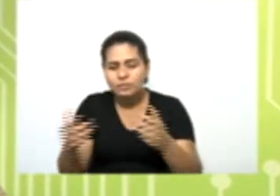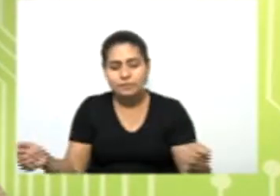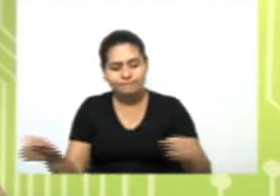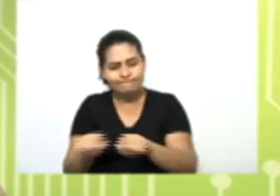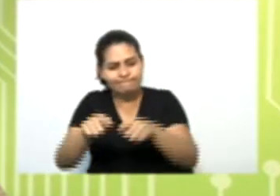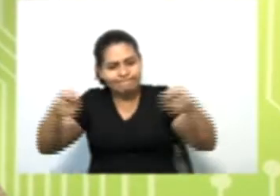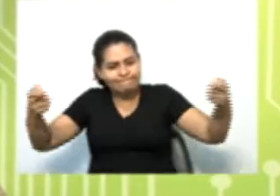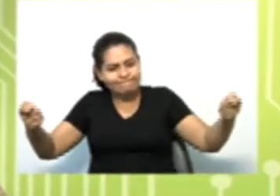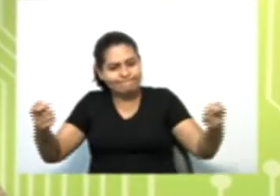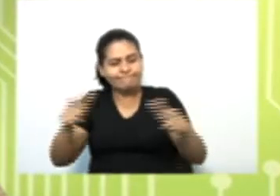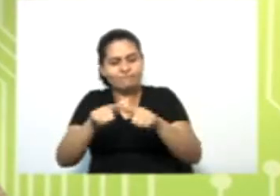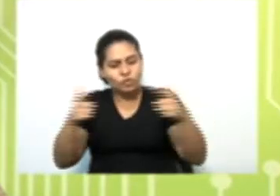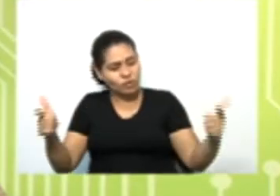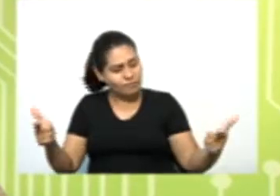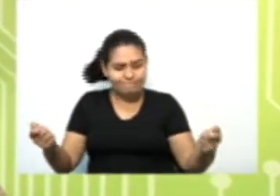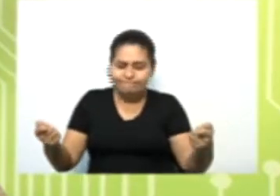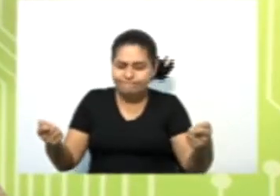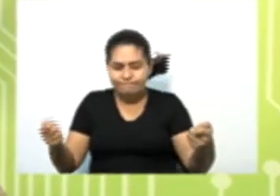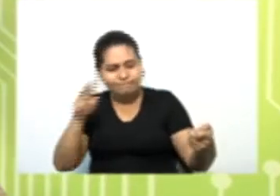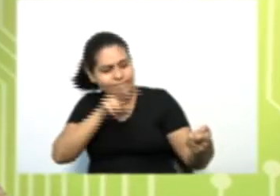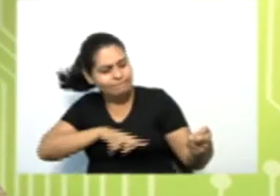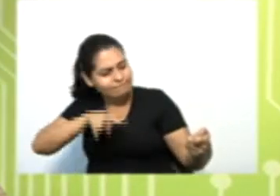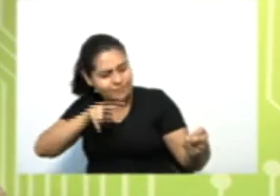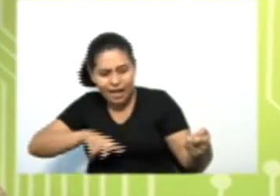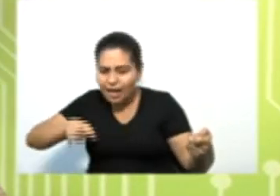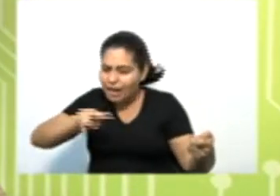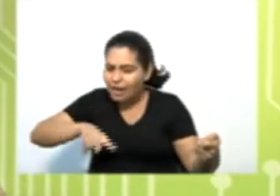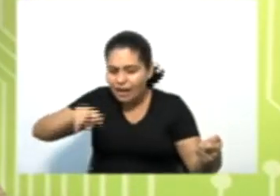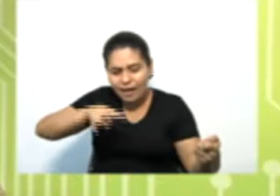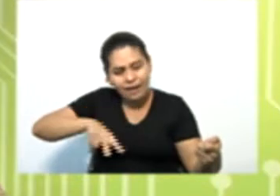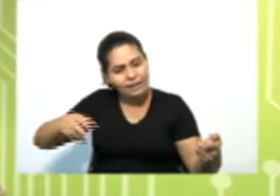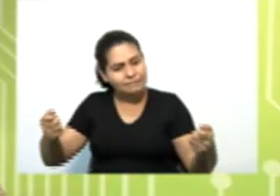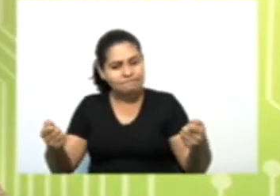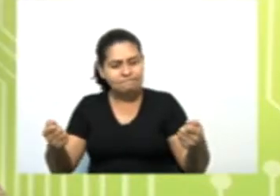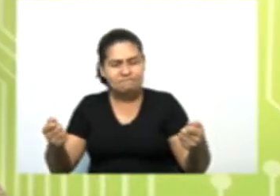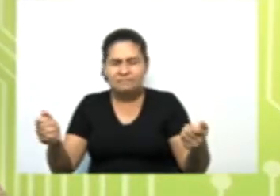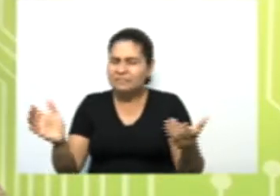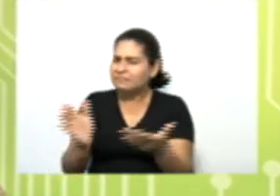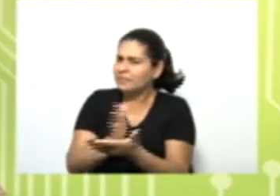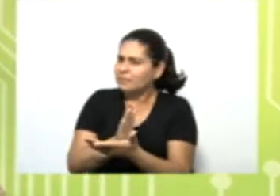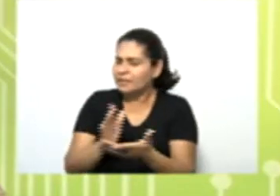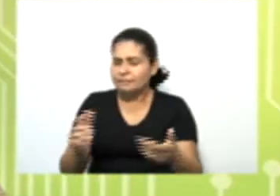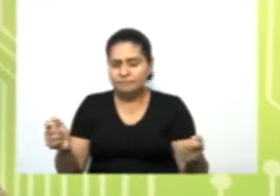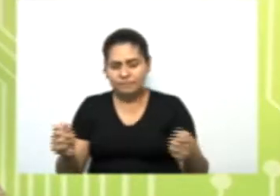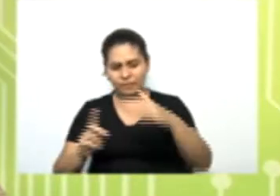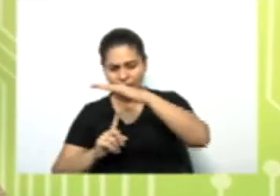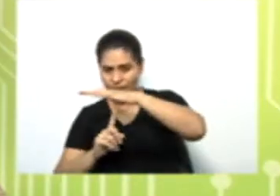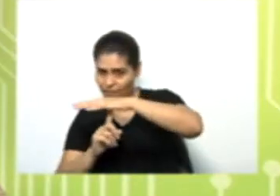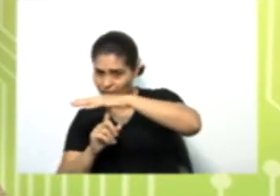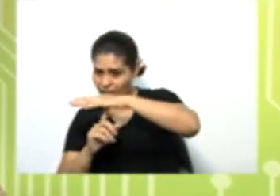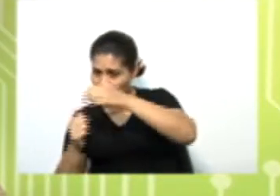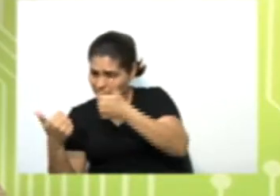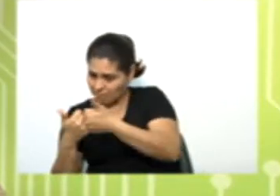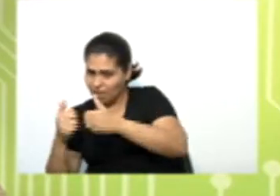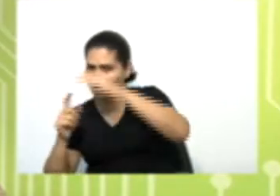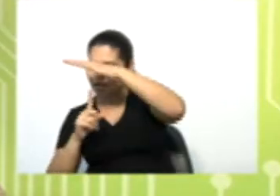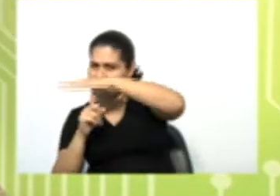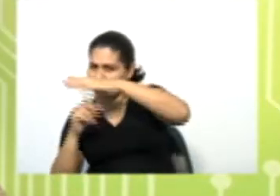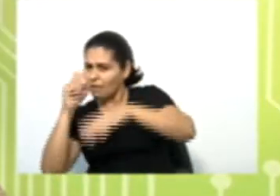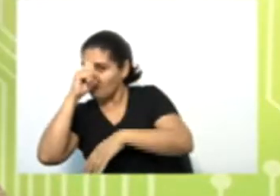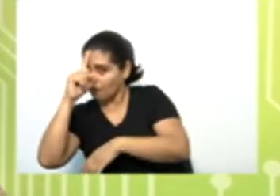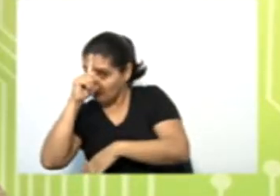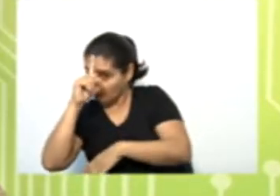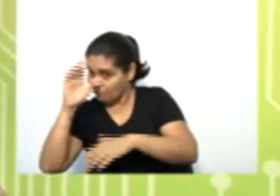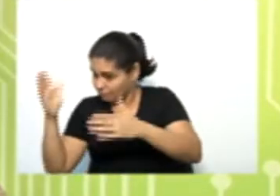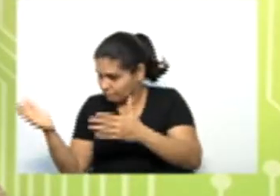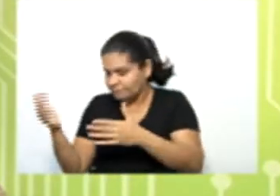jornal, tranquilamente sentado dentro do ônibus, lendo o seu jornal. De repente, nessa parada do hospital, nessa parada de ônibus que tinha